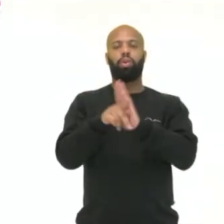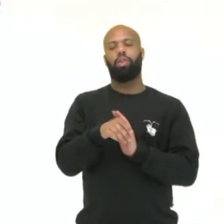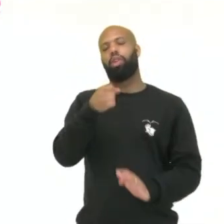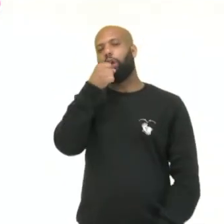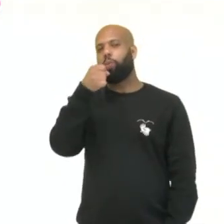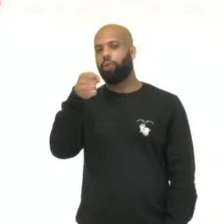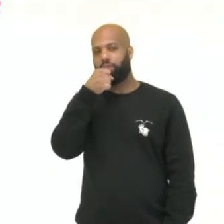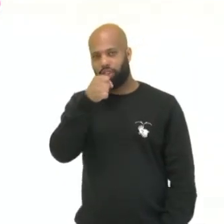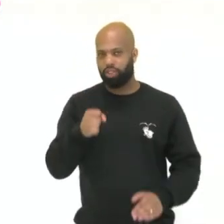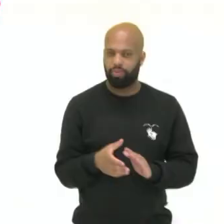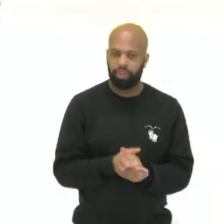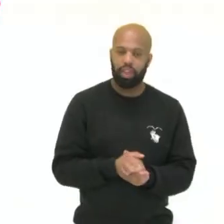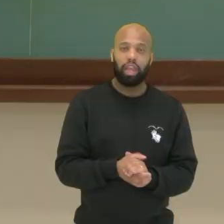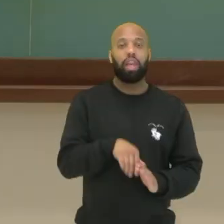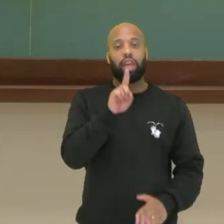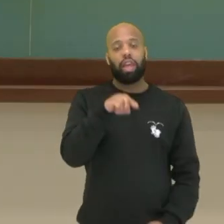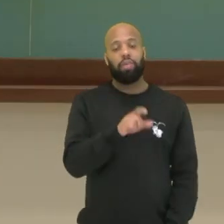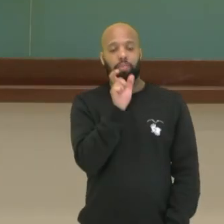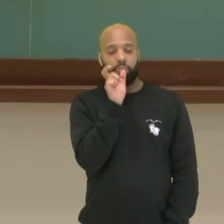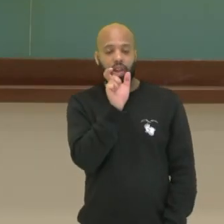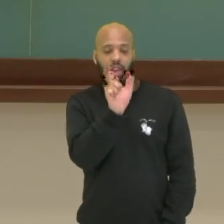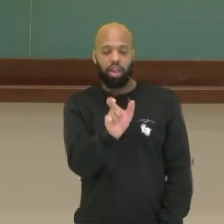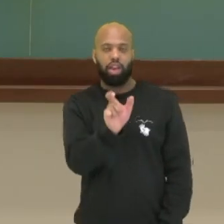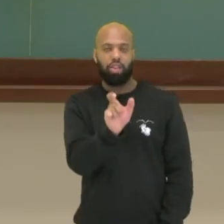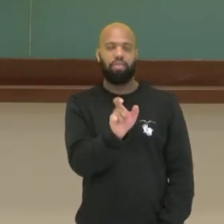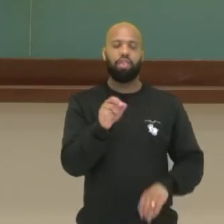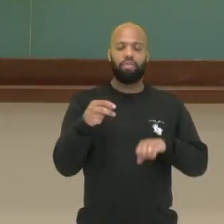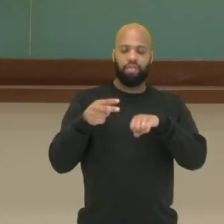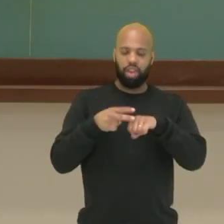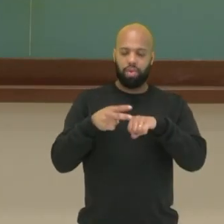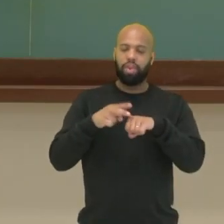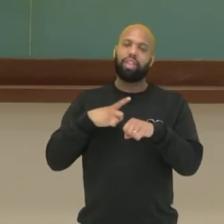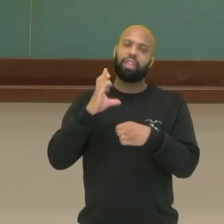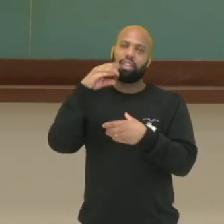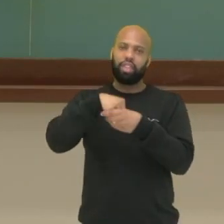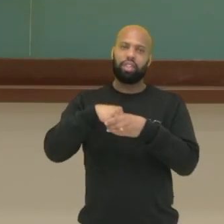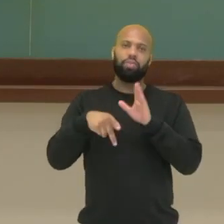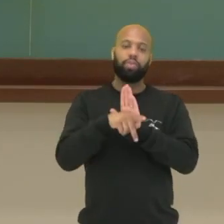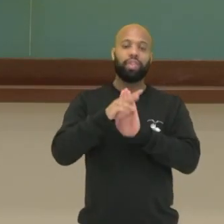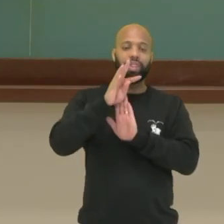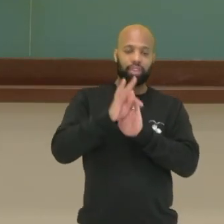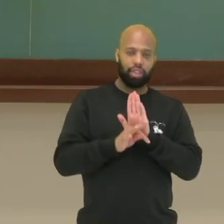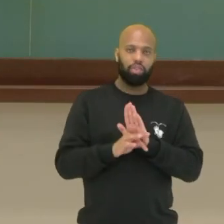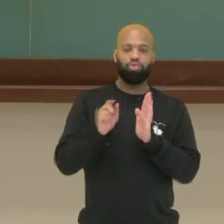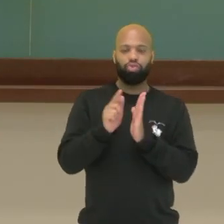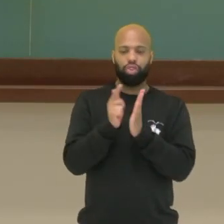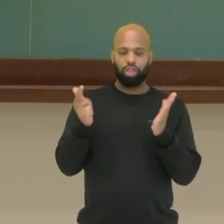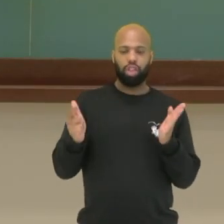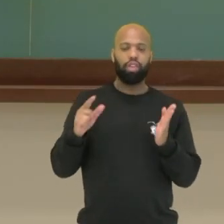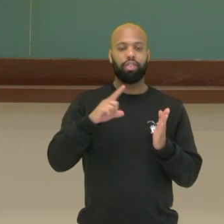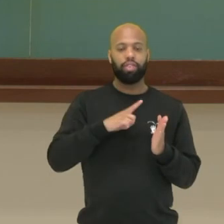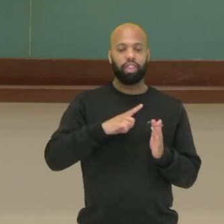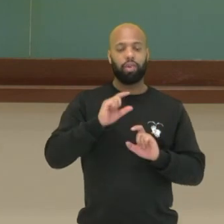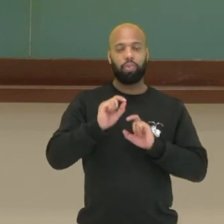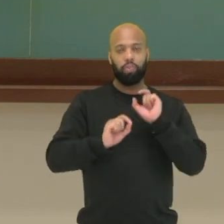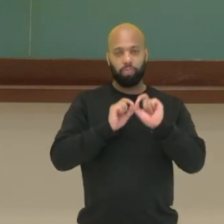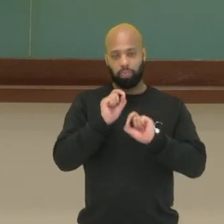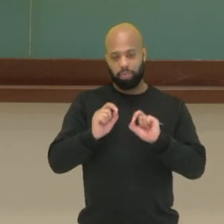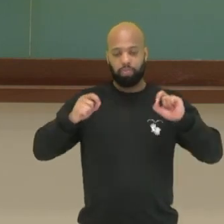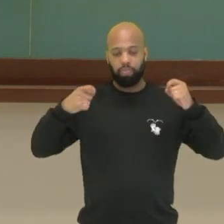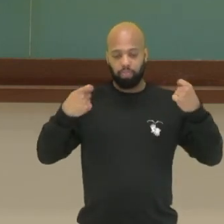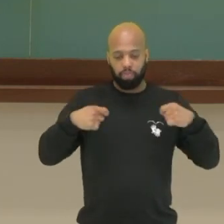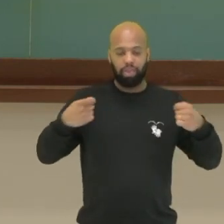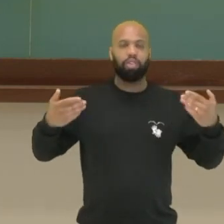reportagem. Então, palavras, os verbos dentro de um texto jornalístico, ele tem que aparecer no presente. Por que deve